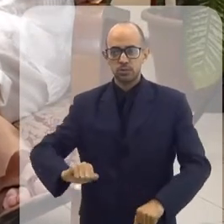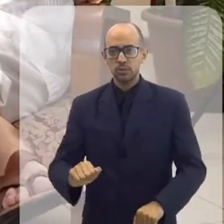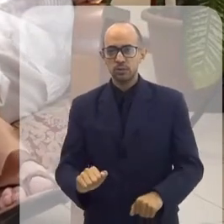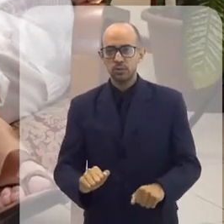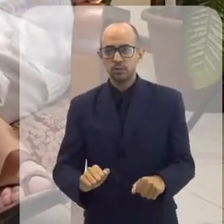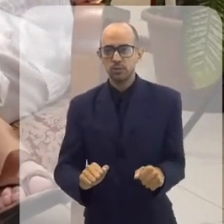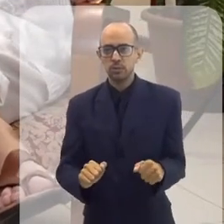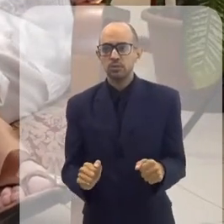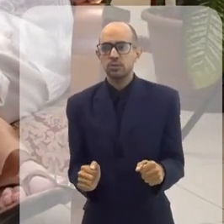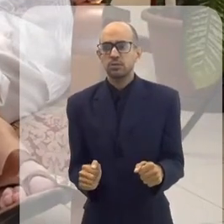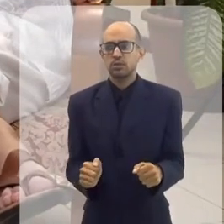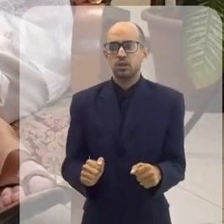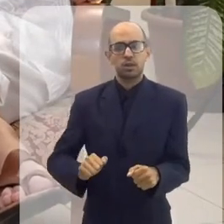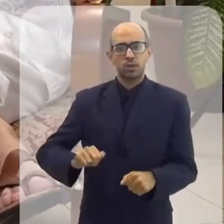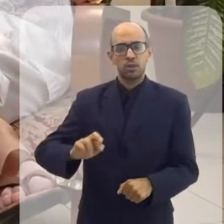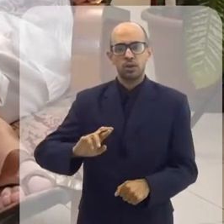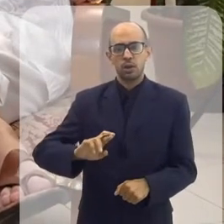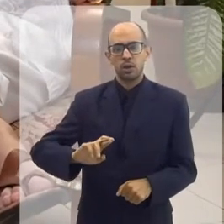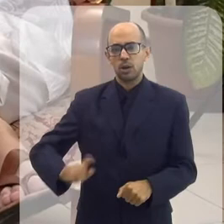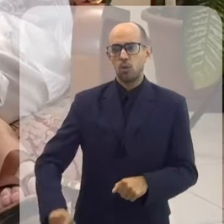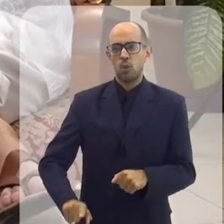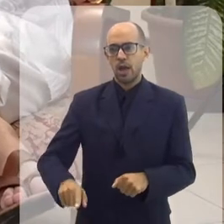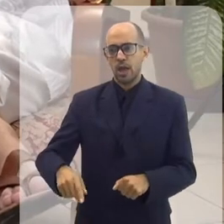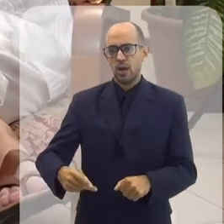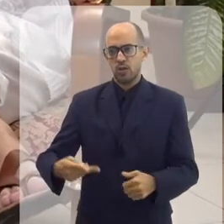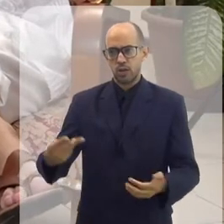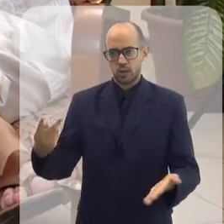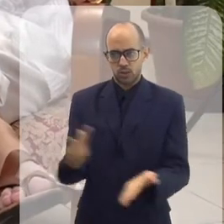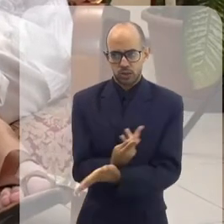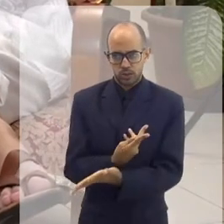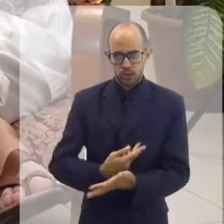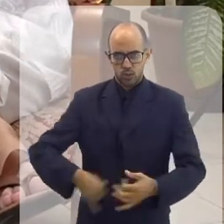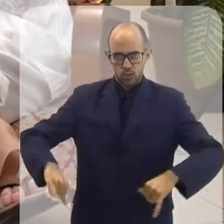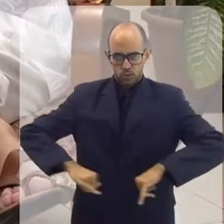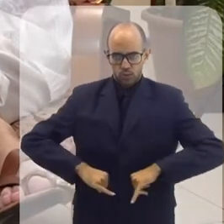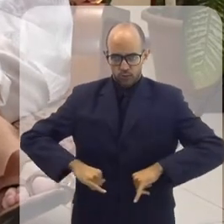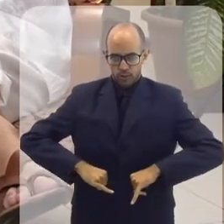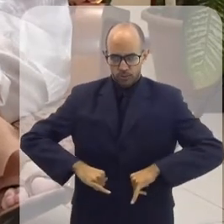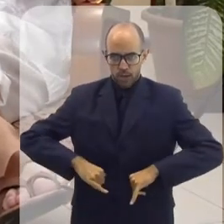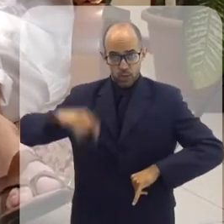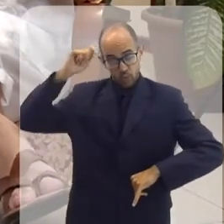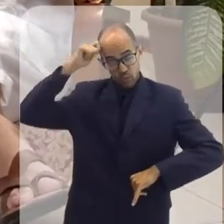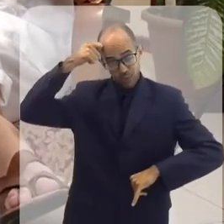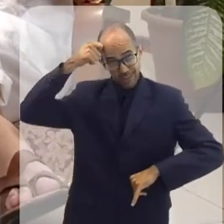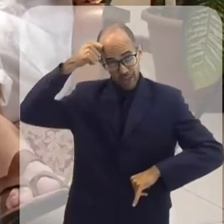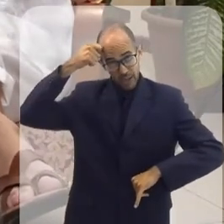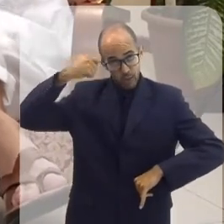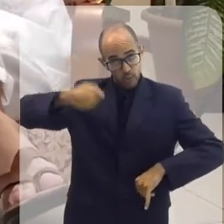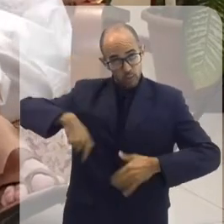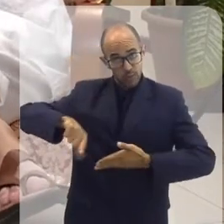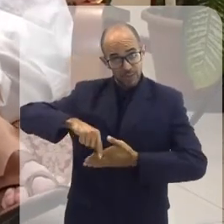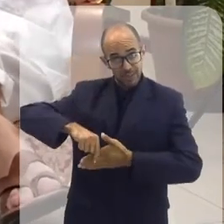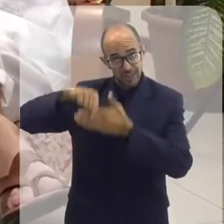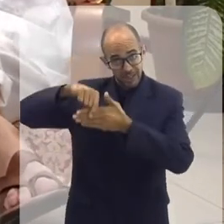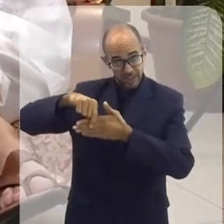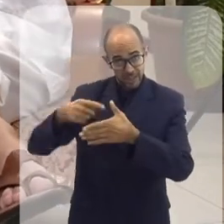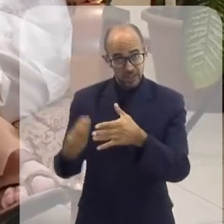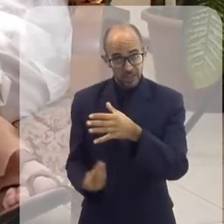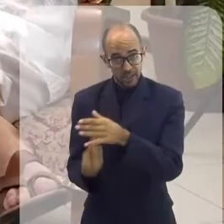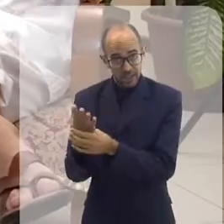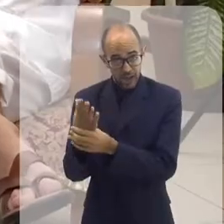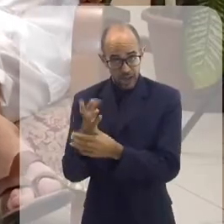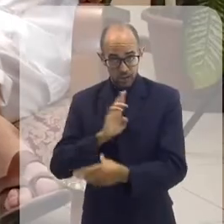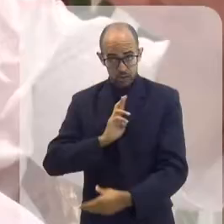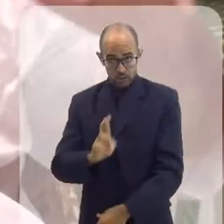nem de longe do que sofreram os negros e negras que constituíram a sua